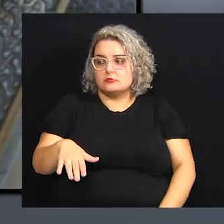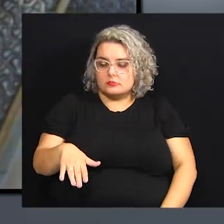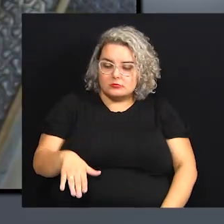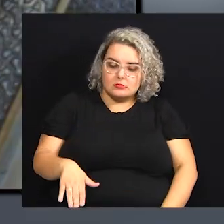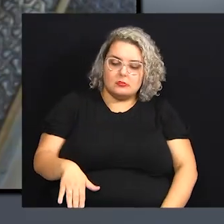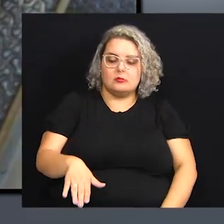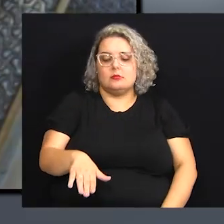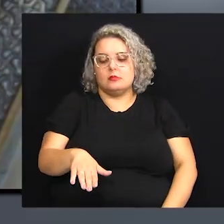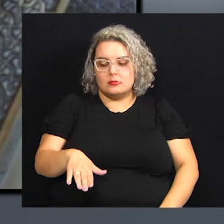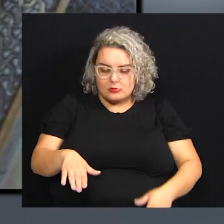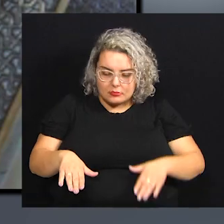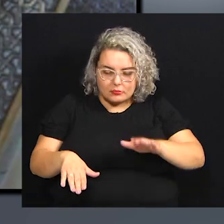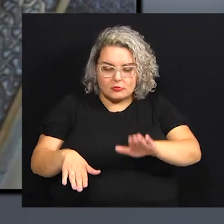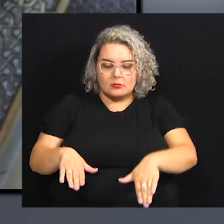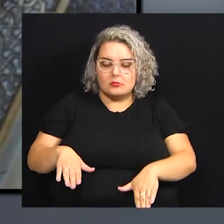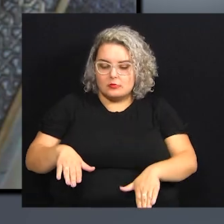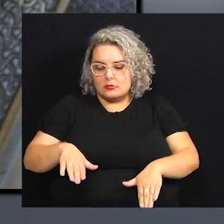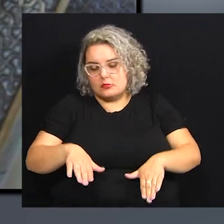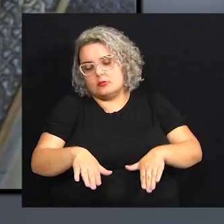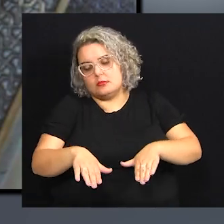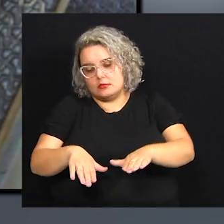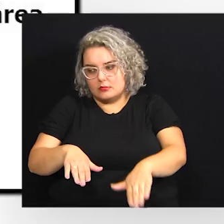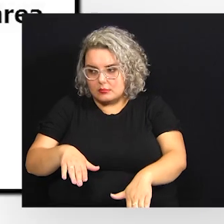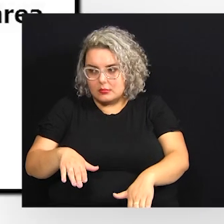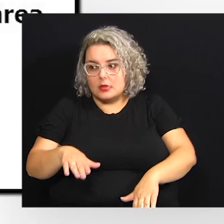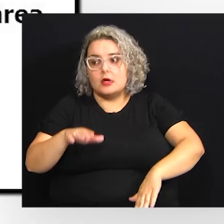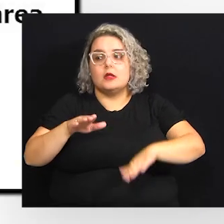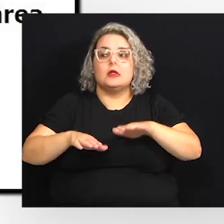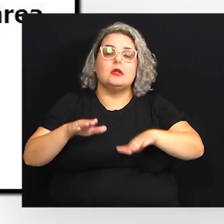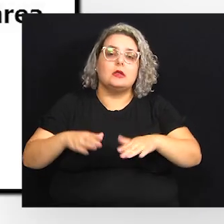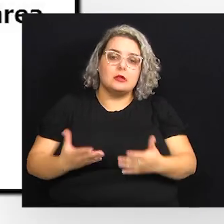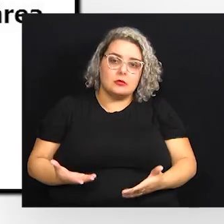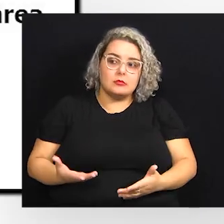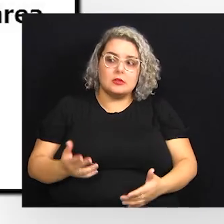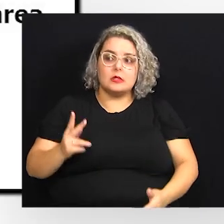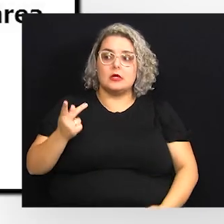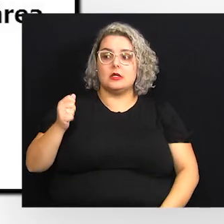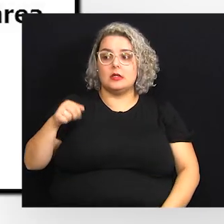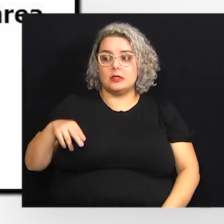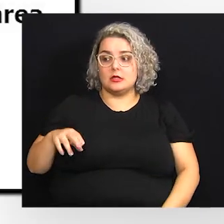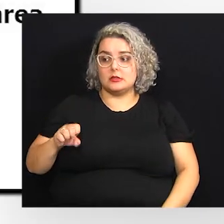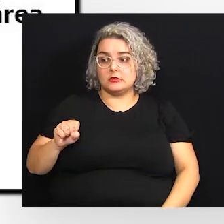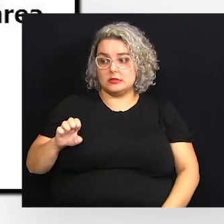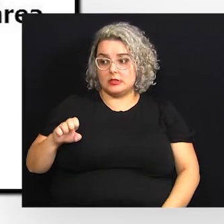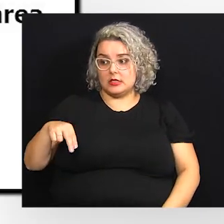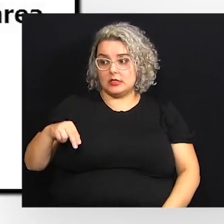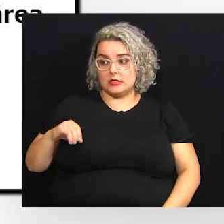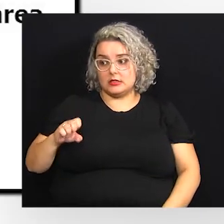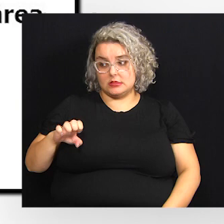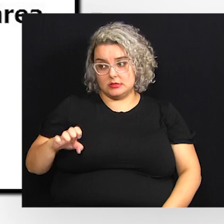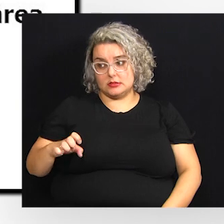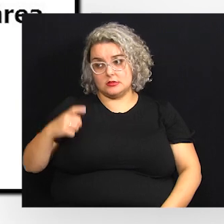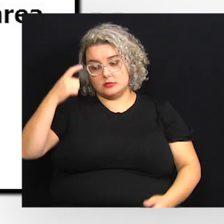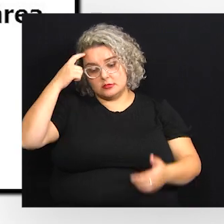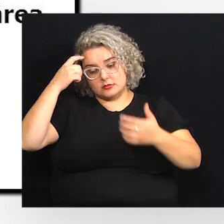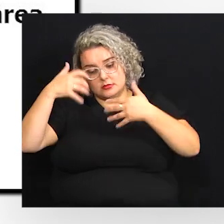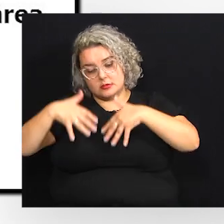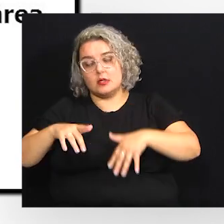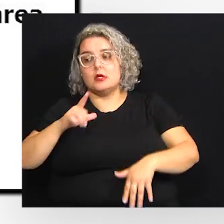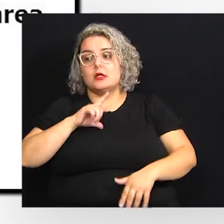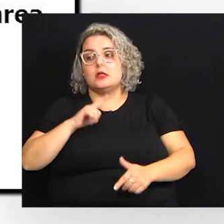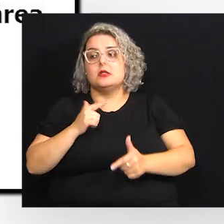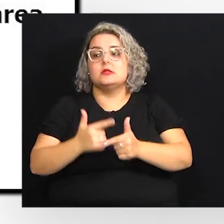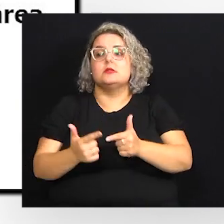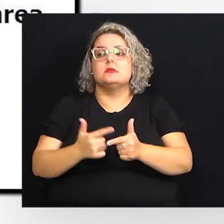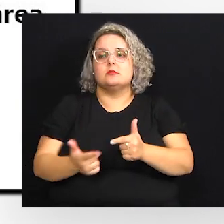aberto, fica arrastando assim o pé. Então, dependendo da forma da hanseníase e do acometimento neural, você também